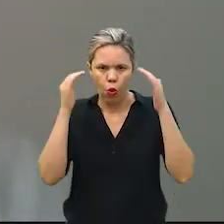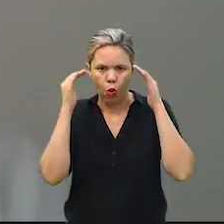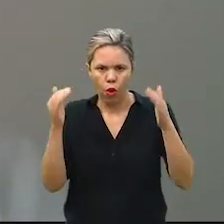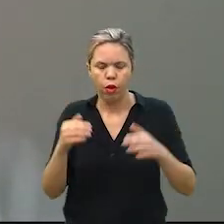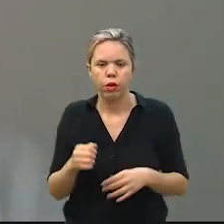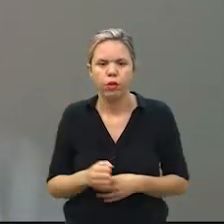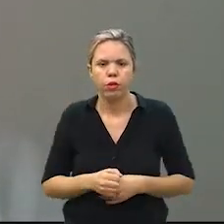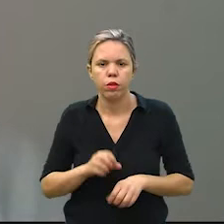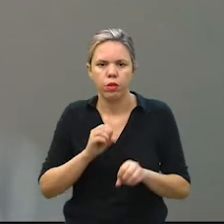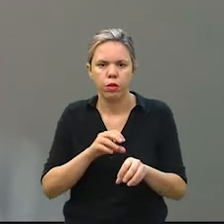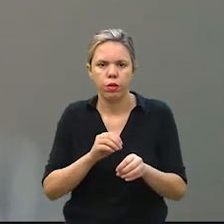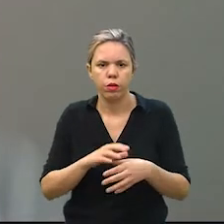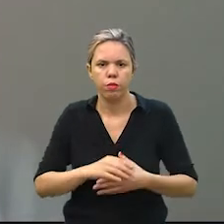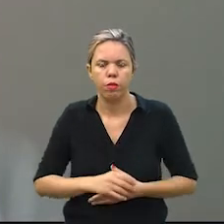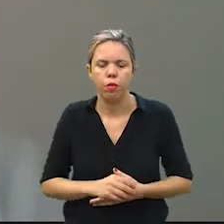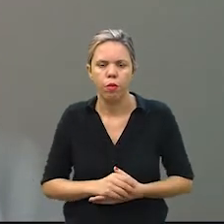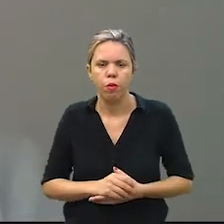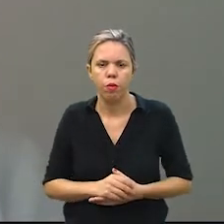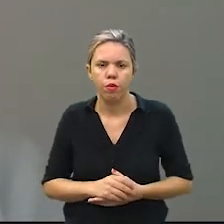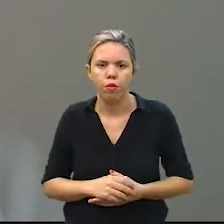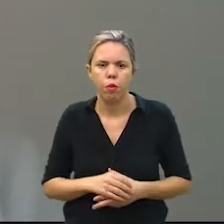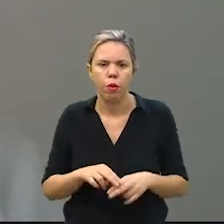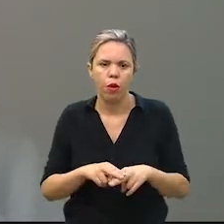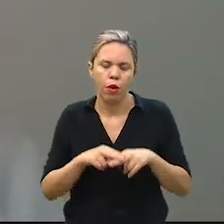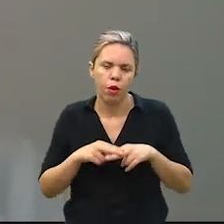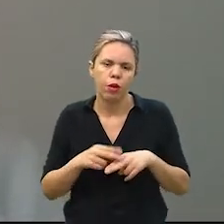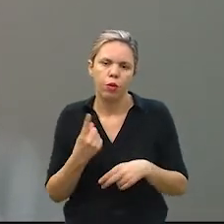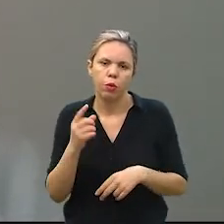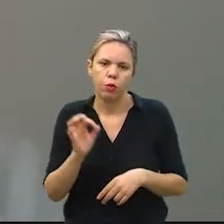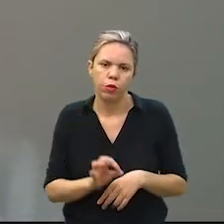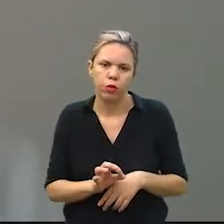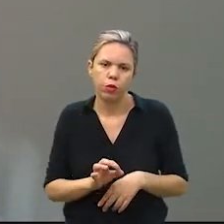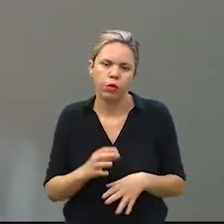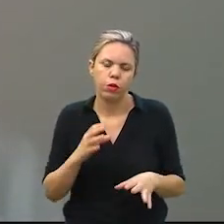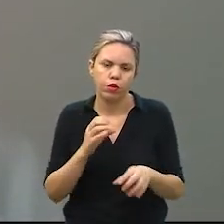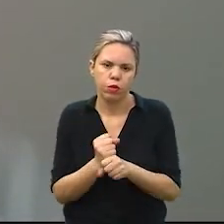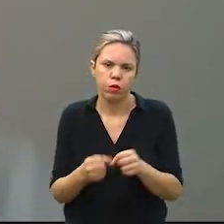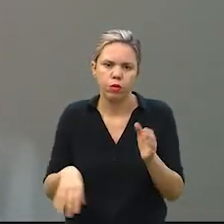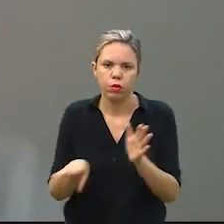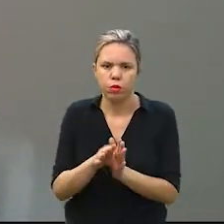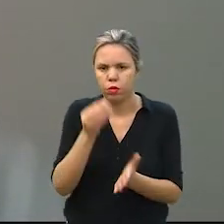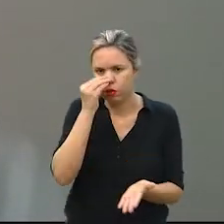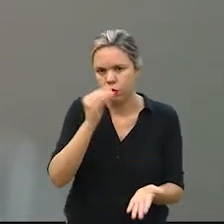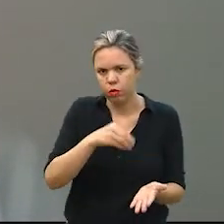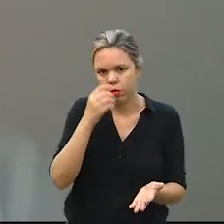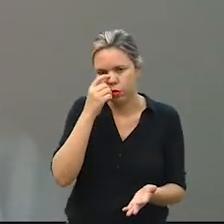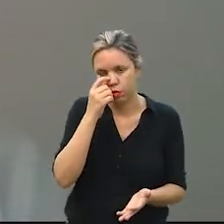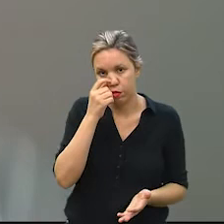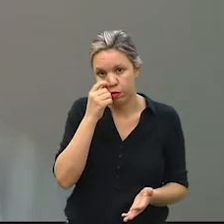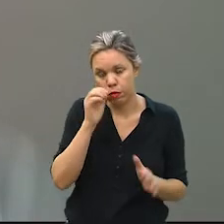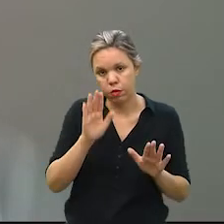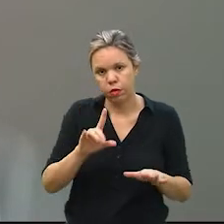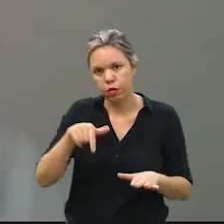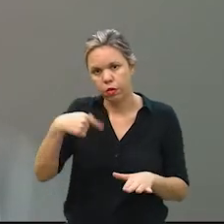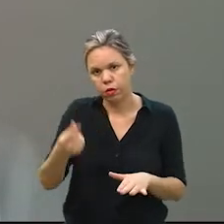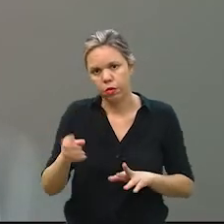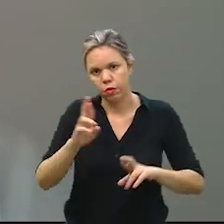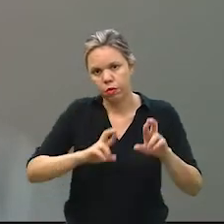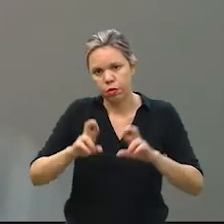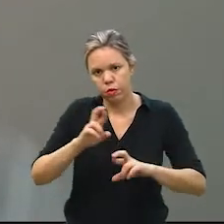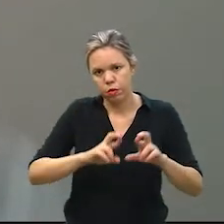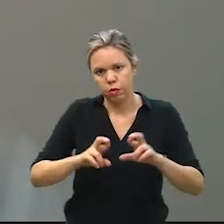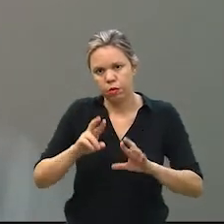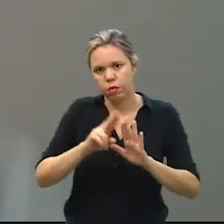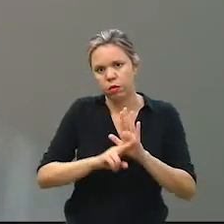cumprido na educação, eu acho que por conta de menos de 1% essas contas vieram rejeitadas, mas depois de uma análise